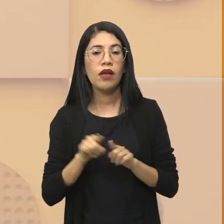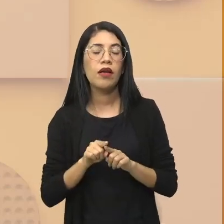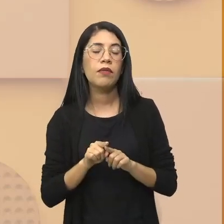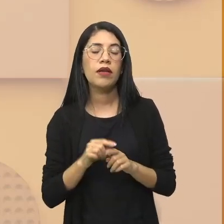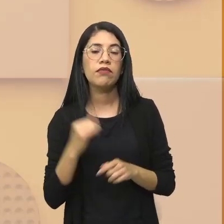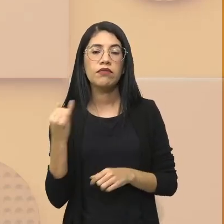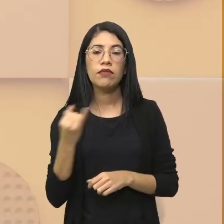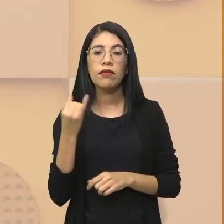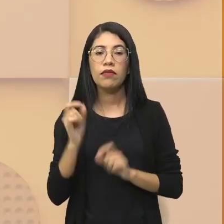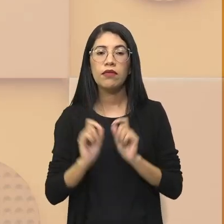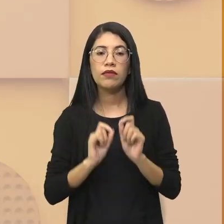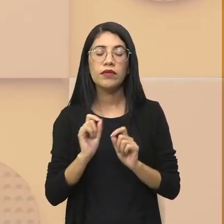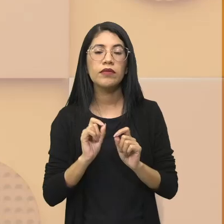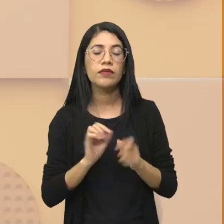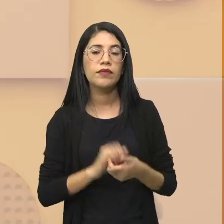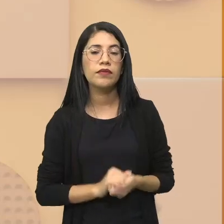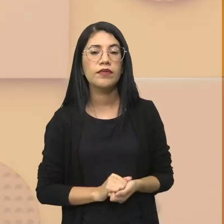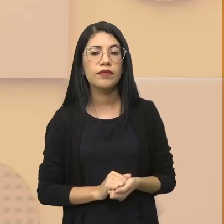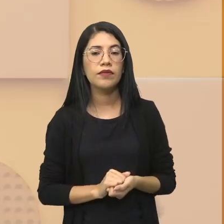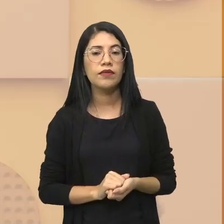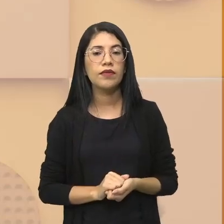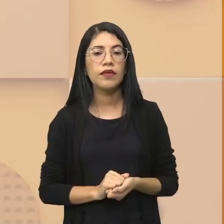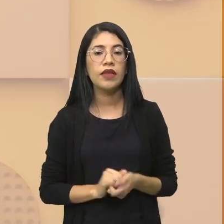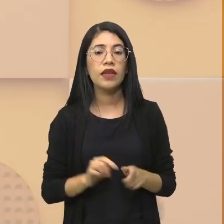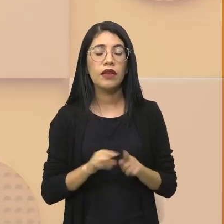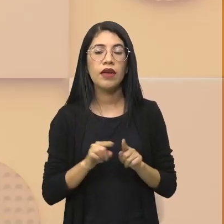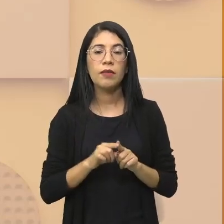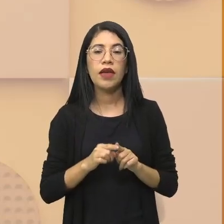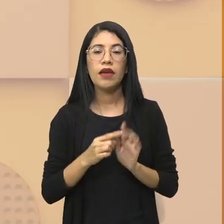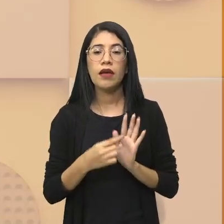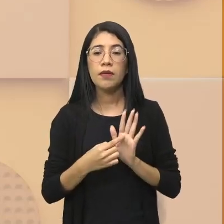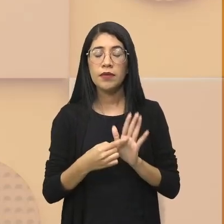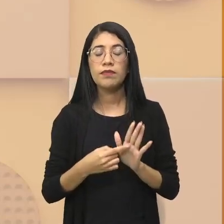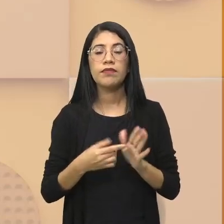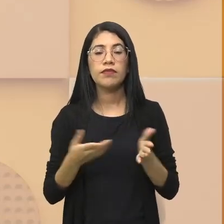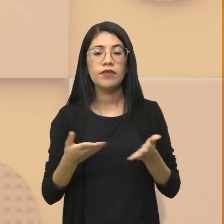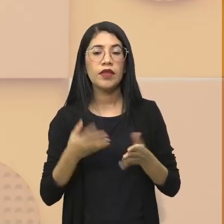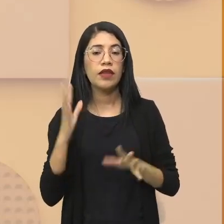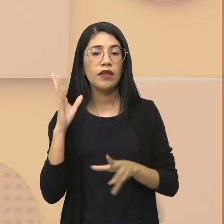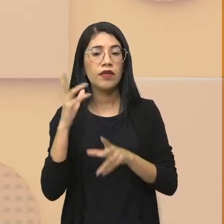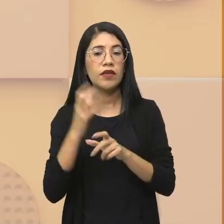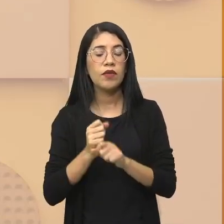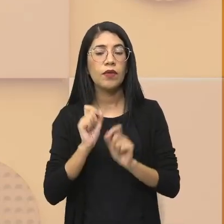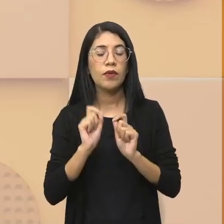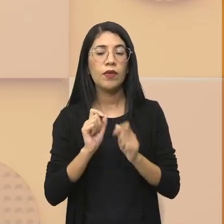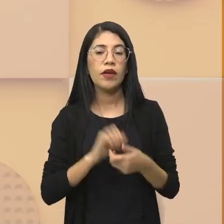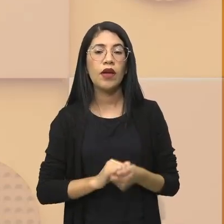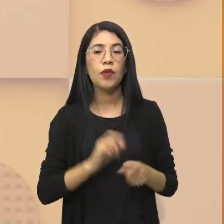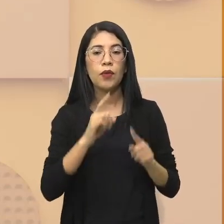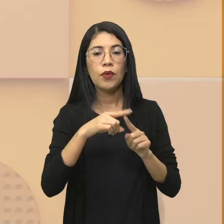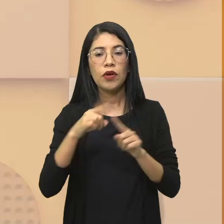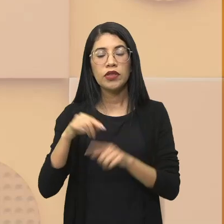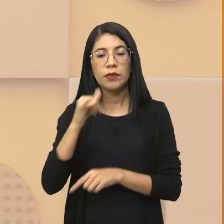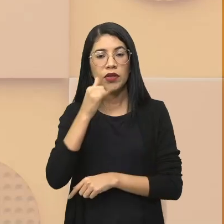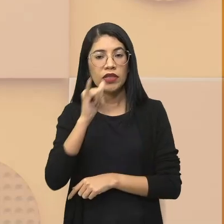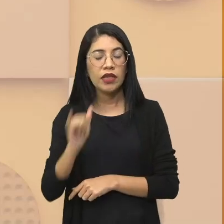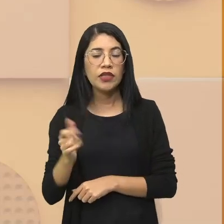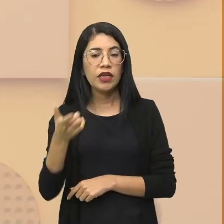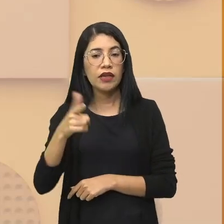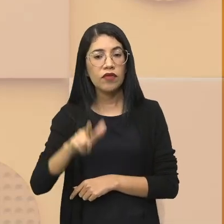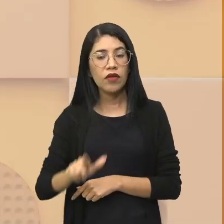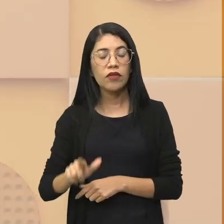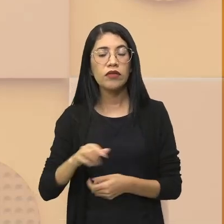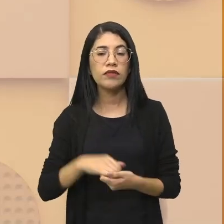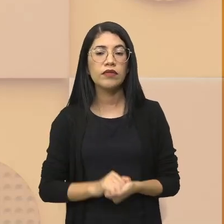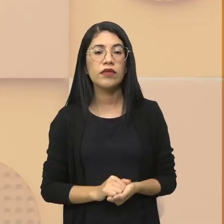nas nossas aulas aqui e que é destaque na nossa revisão são as fontes de energia renováveis, né?